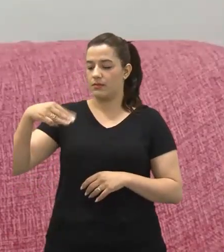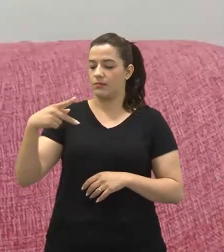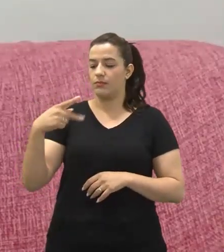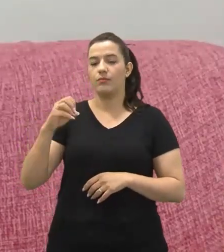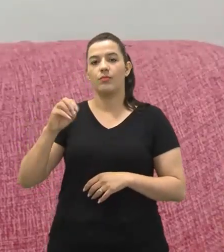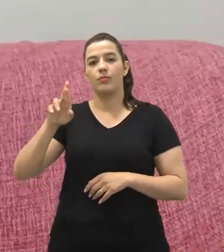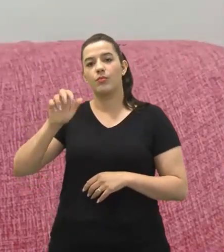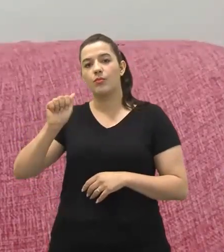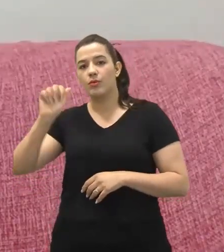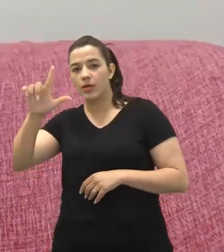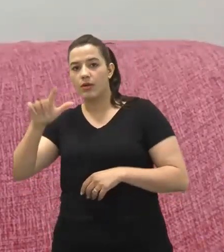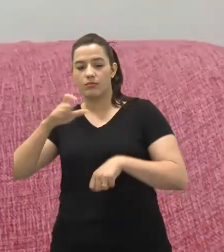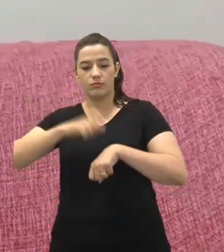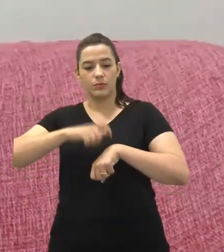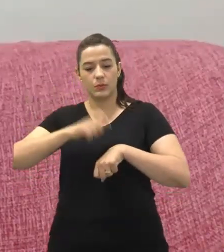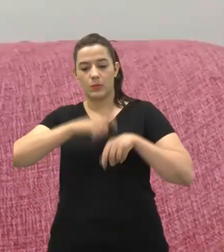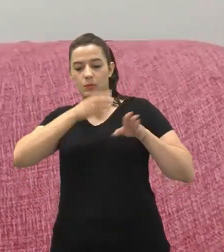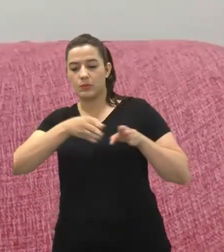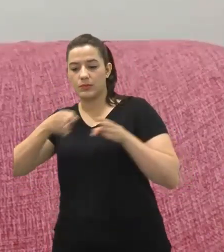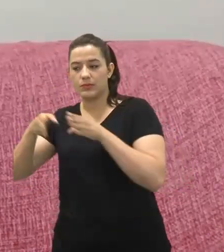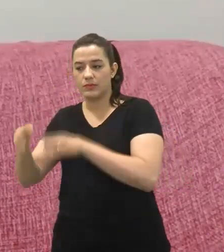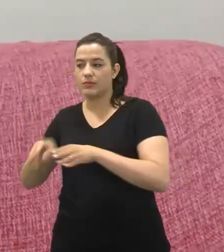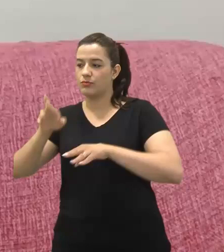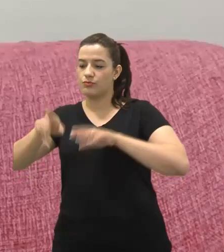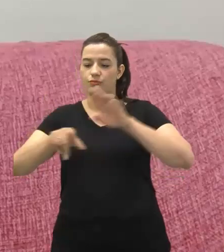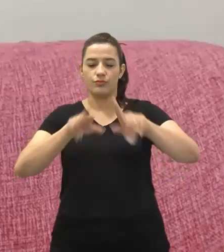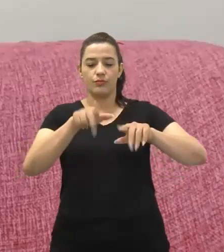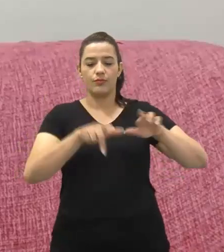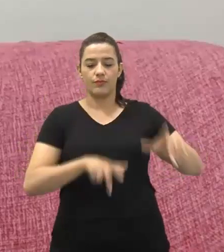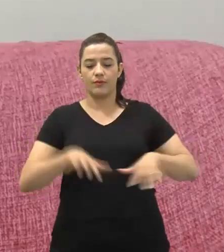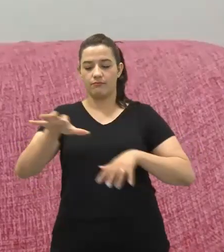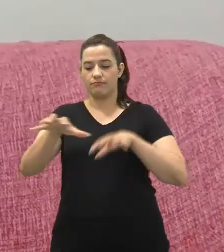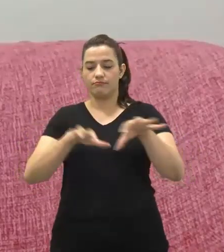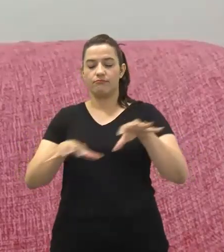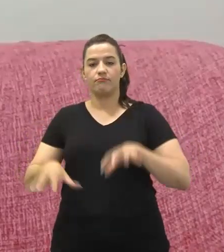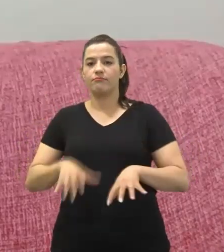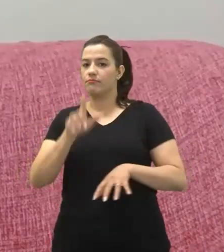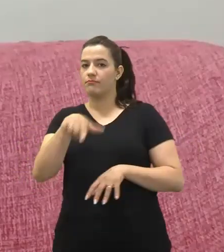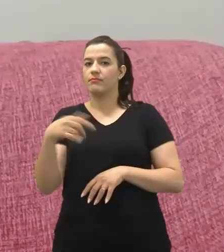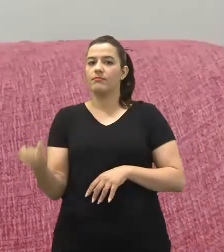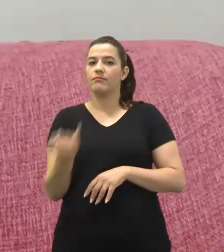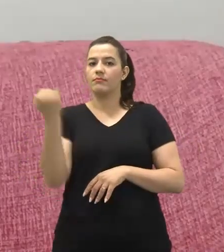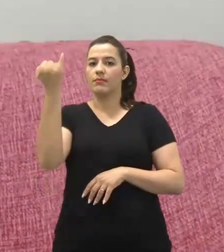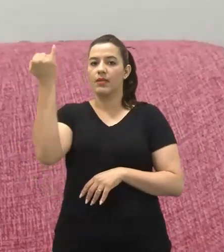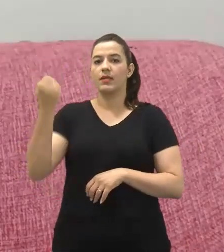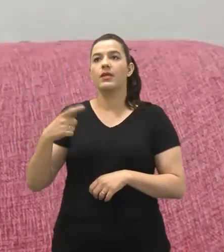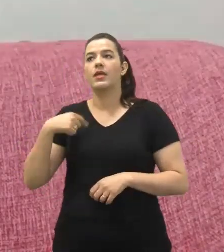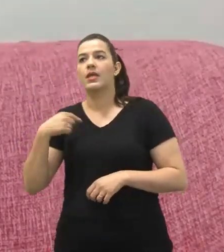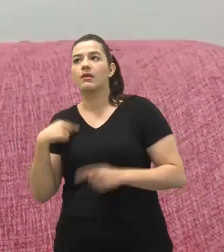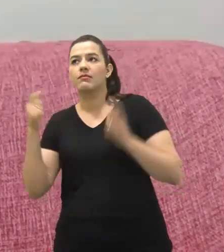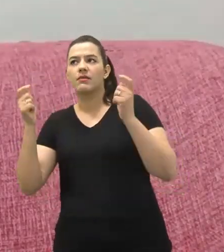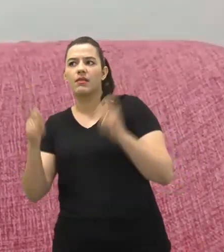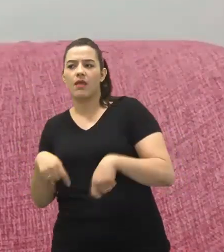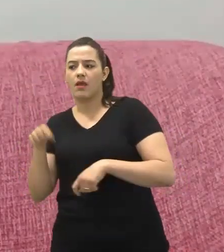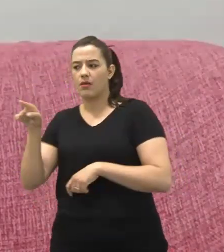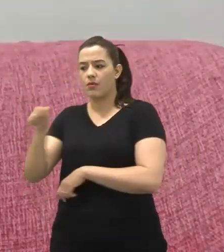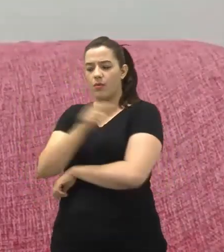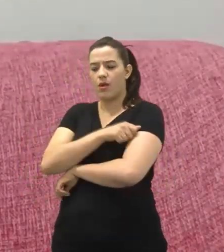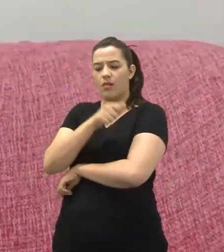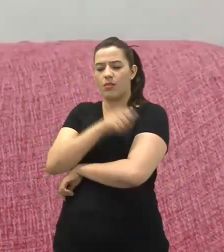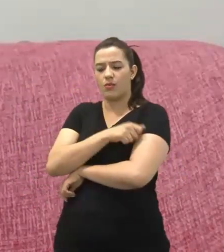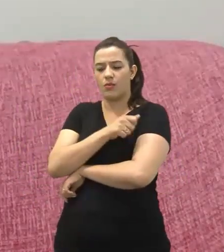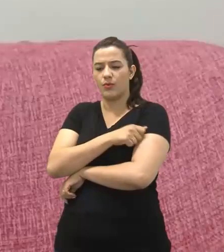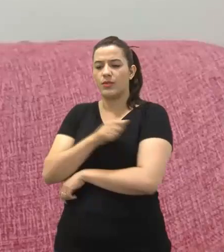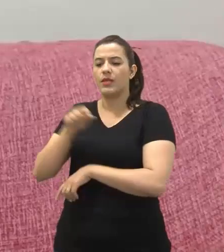organização do tempo para utilização de diferentes espaços e a primordial quanto tempo o rompimento permitisse meu aluno